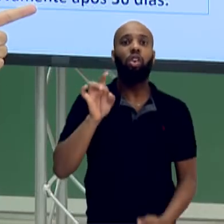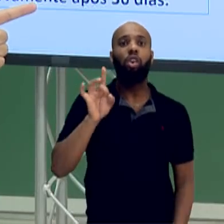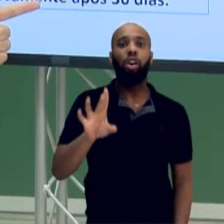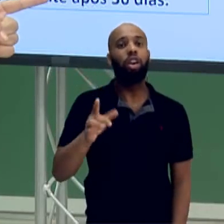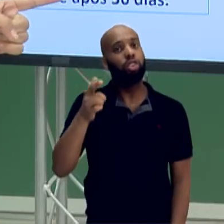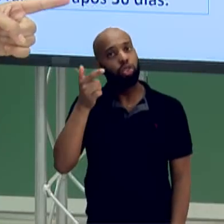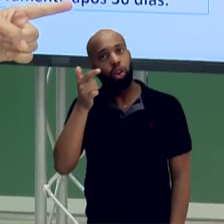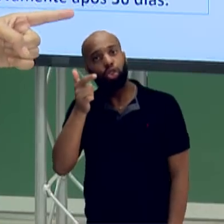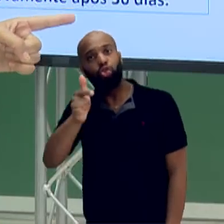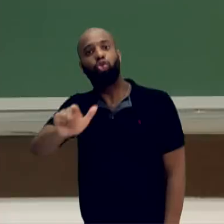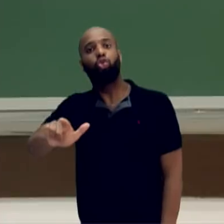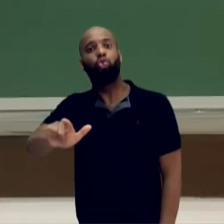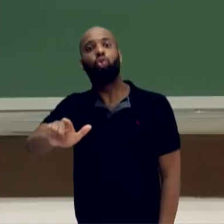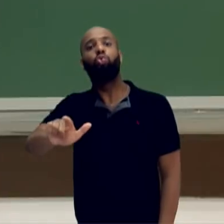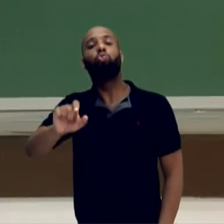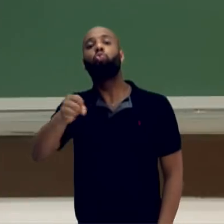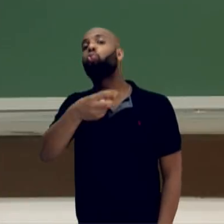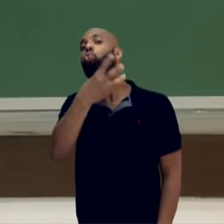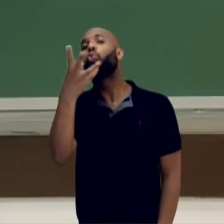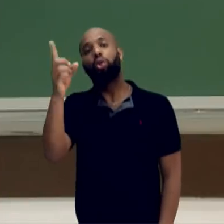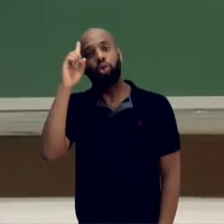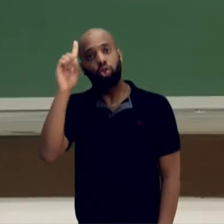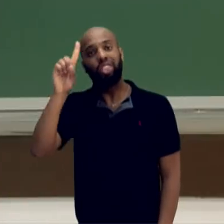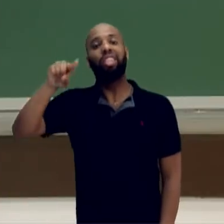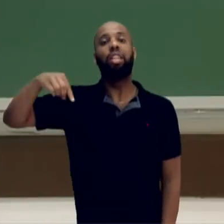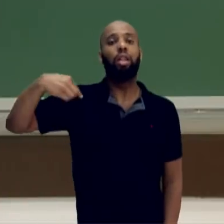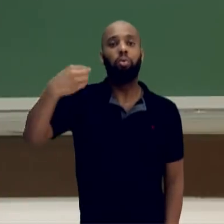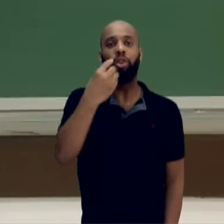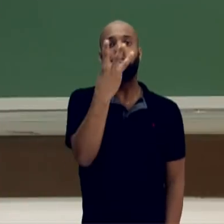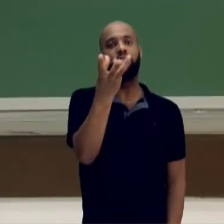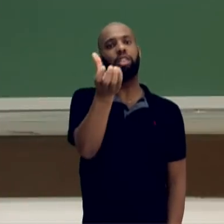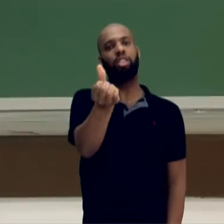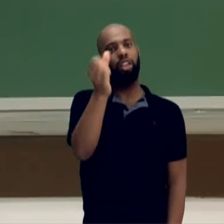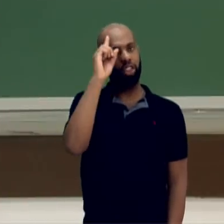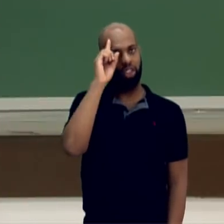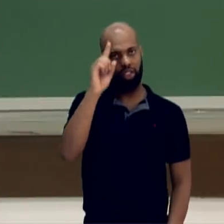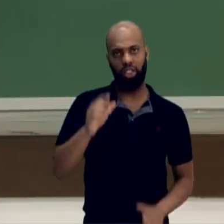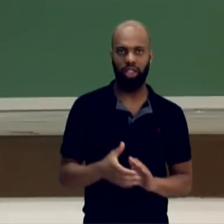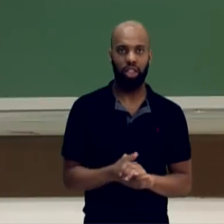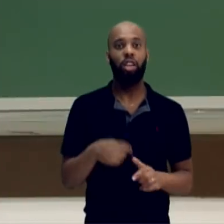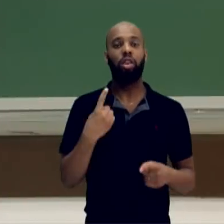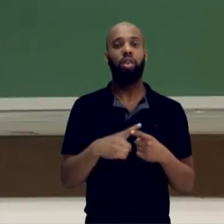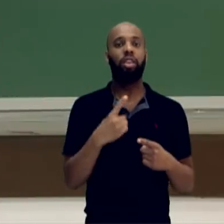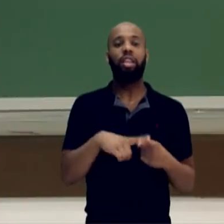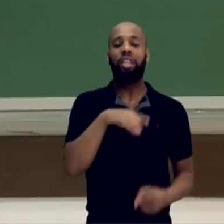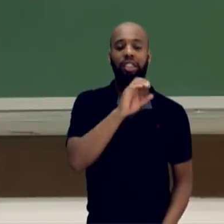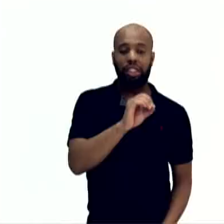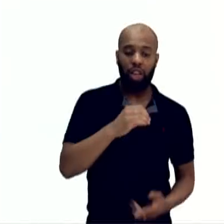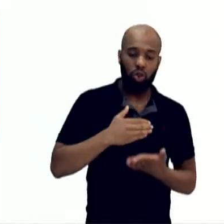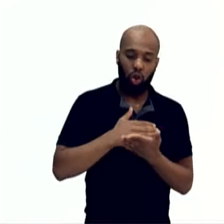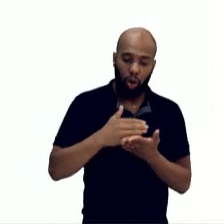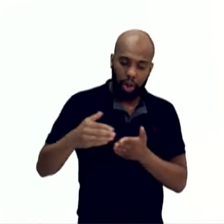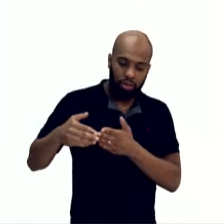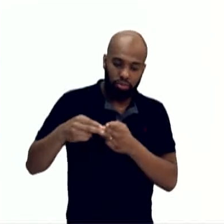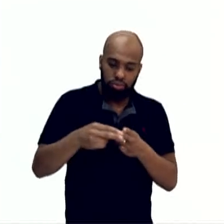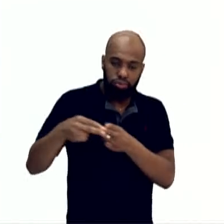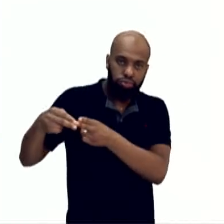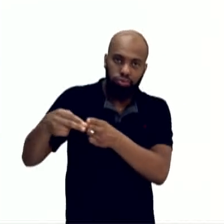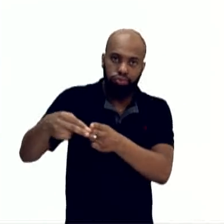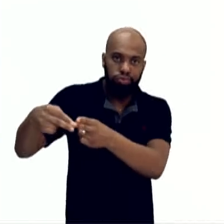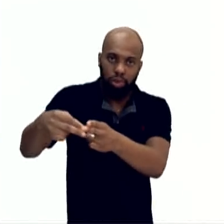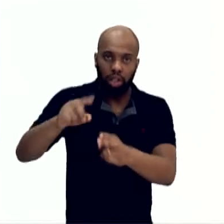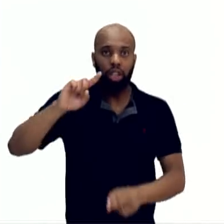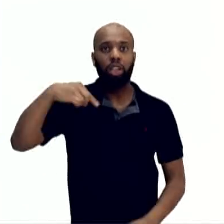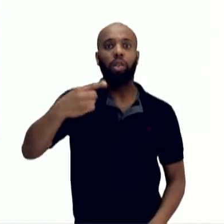novamente após 36 dias. Porque 0 partida e o próximo